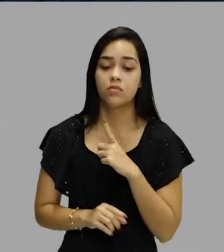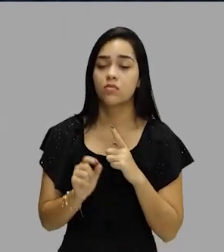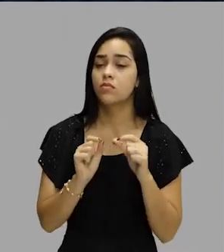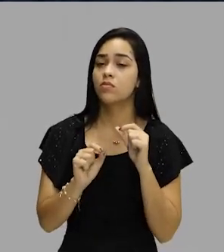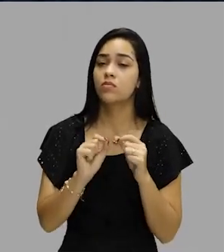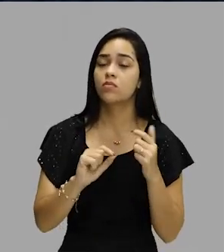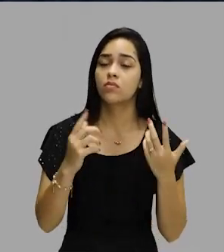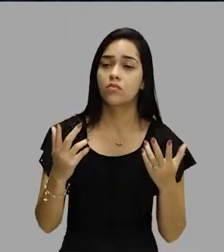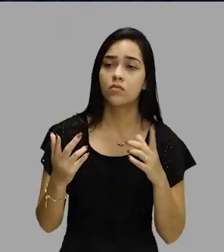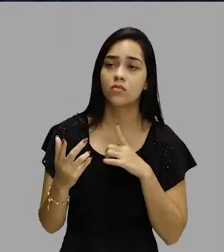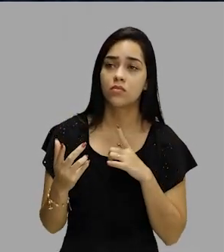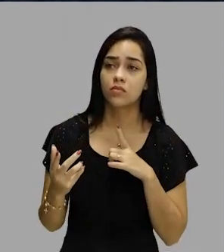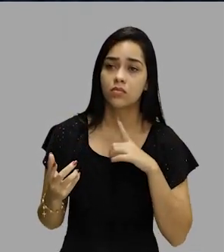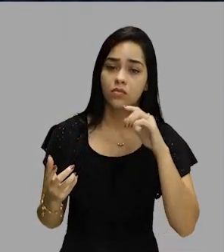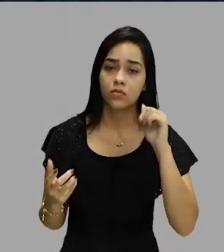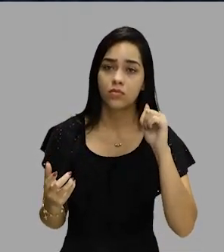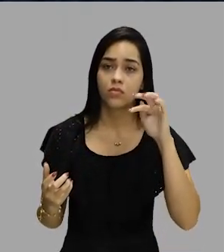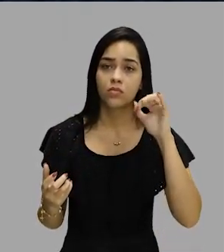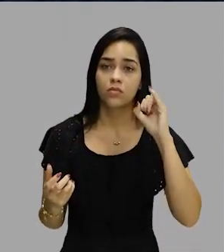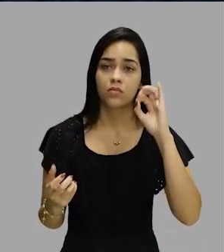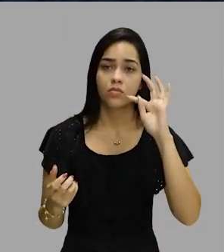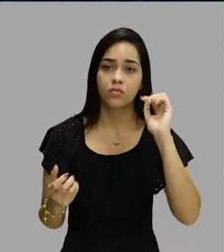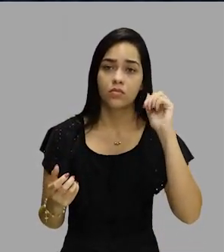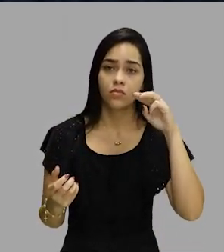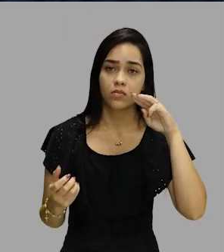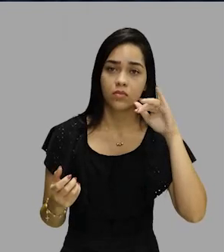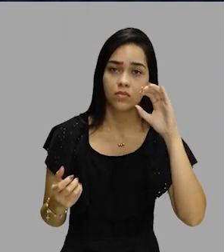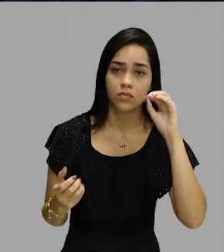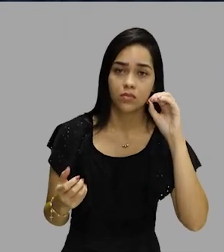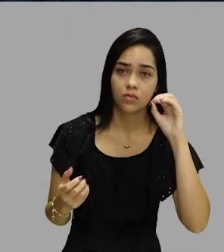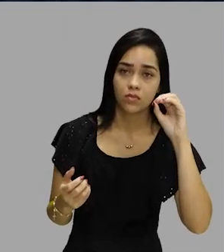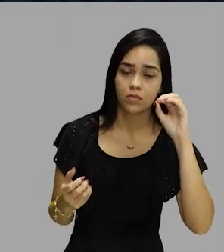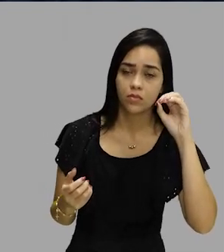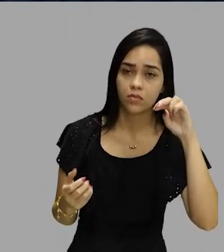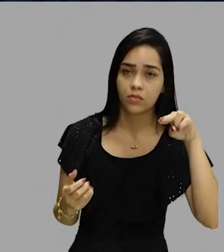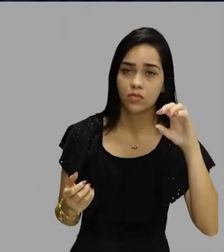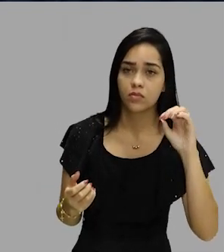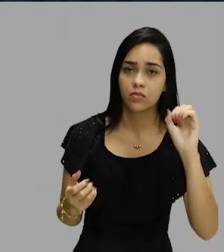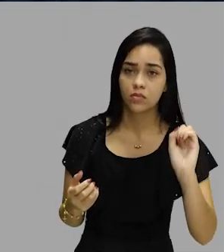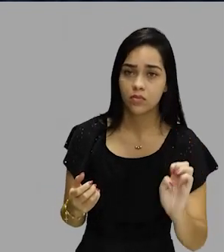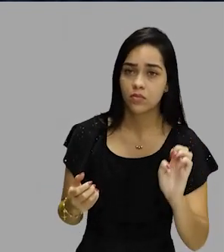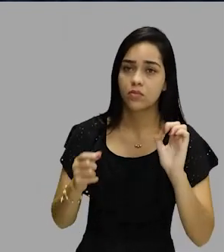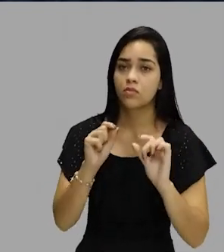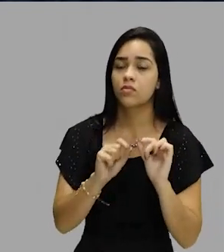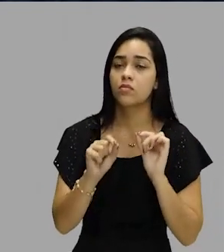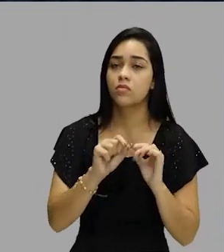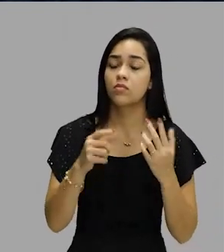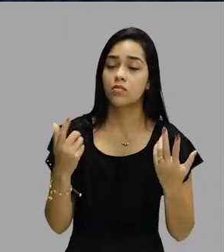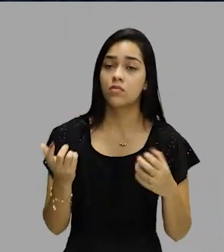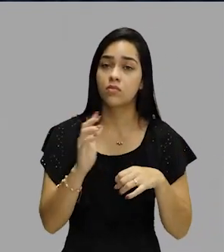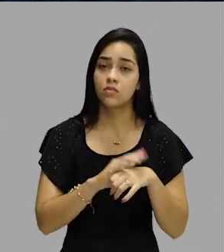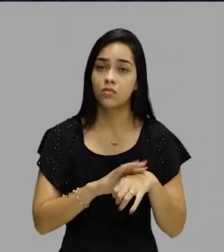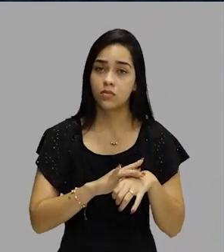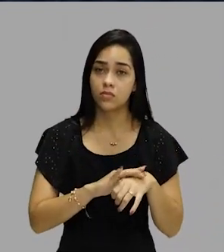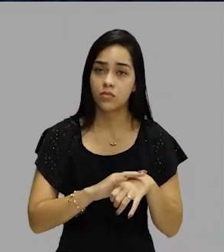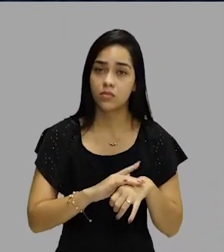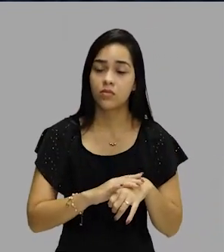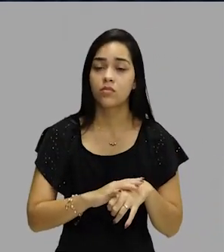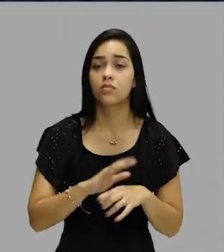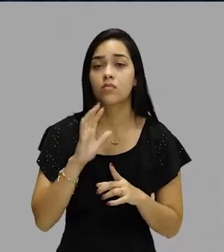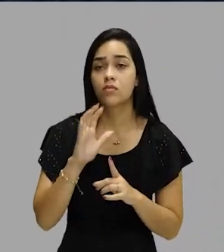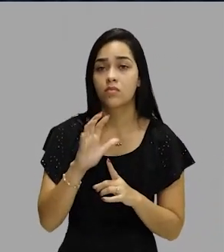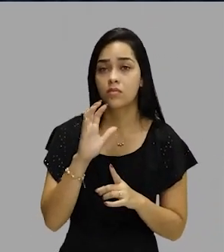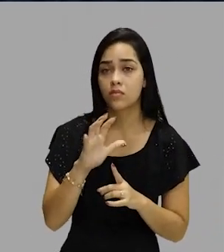que a gente chama de avitaminose, né? Essas avitaminoses são doenças provocadas por